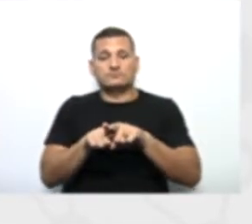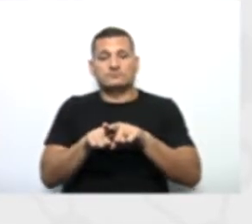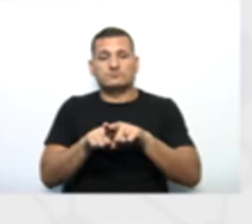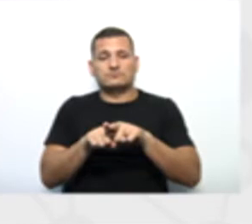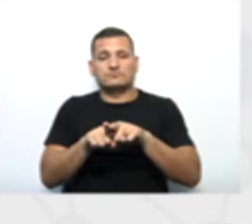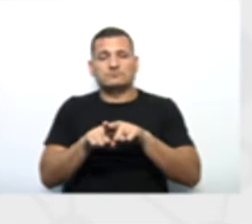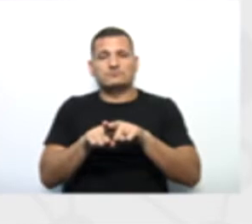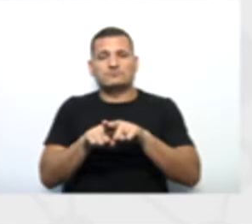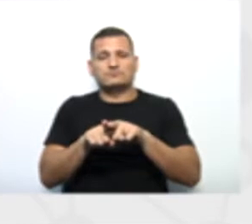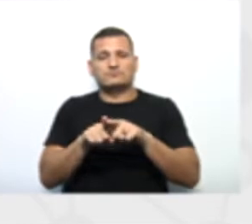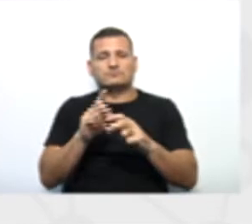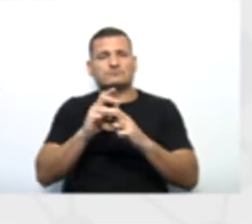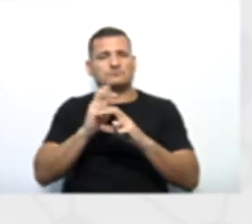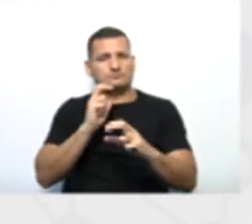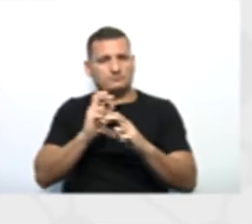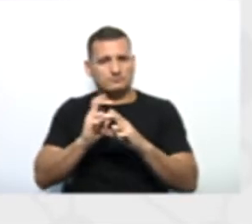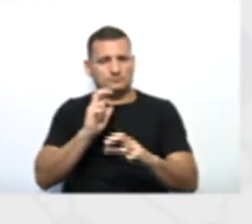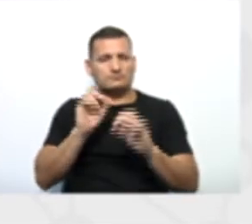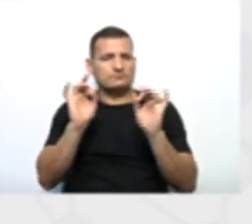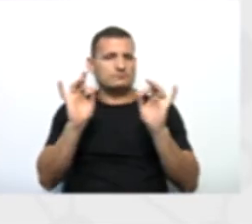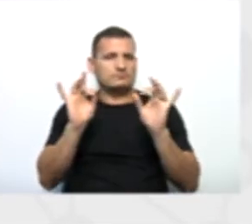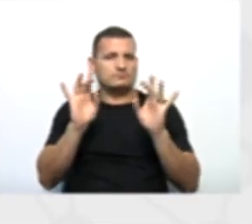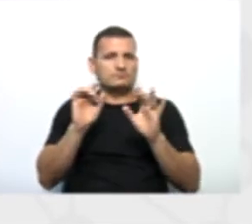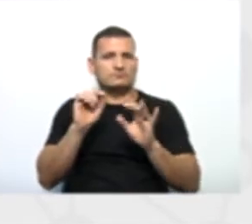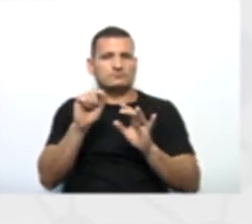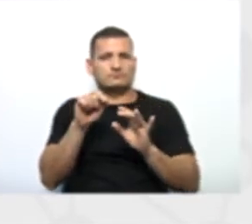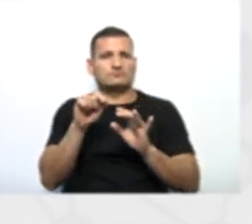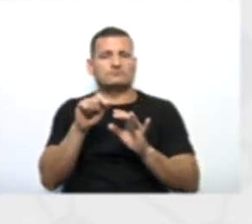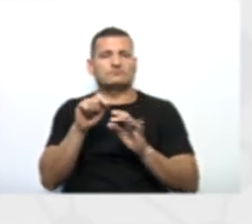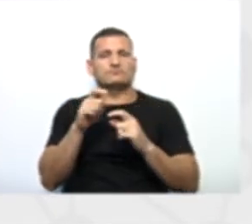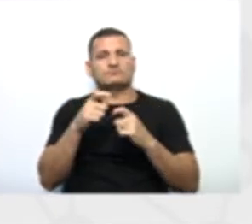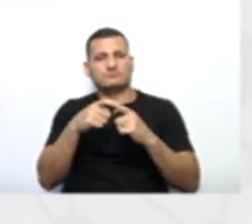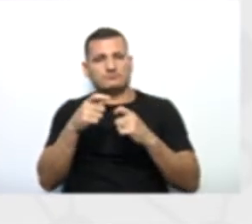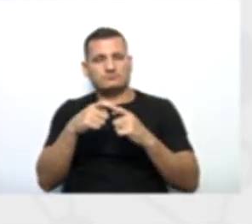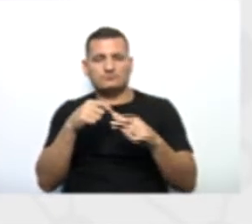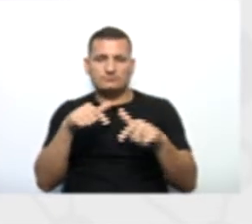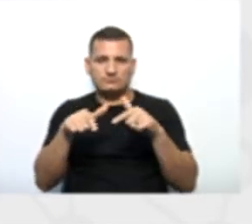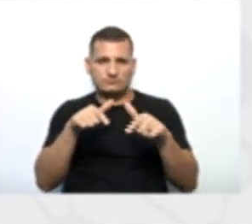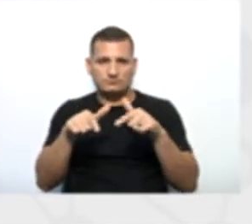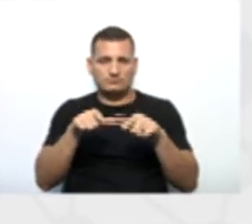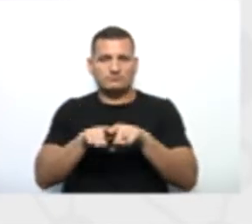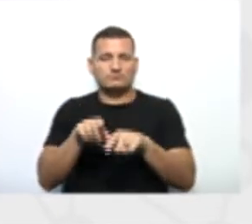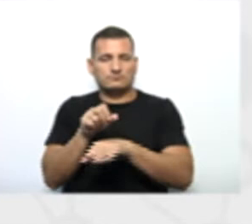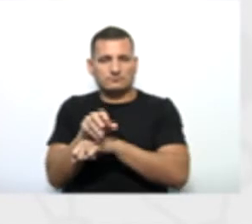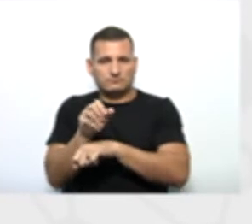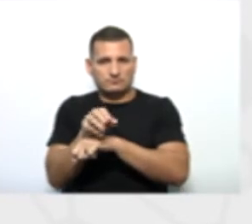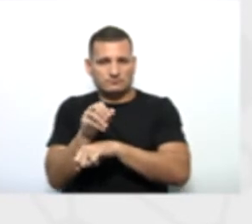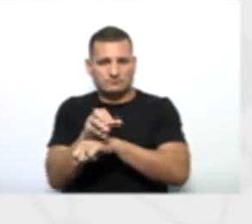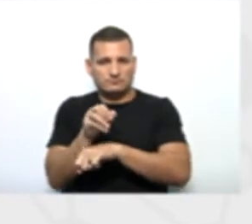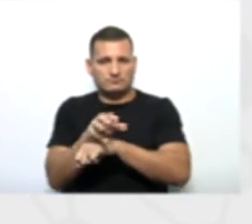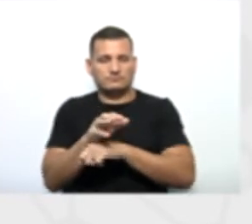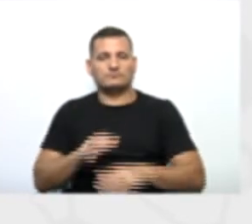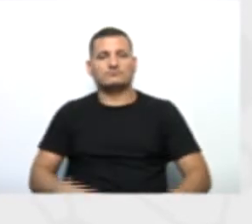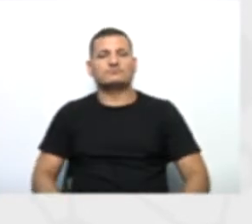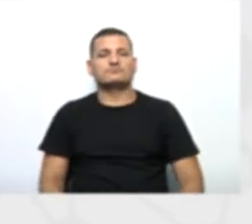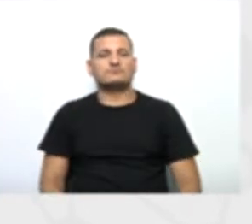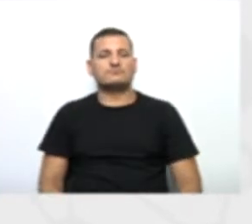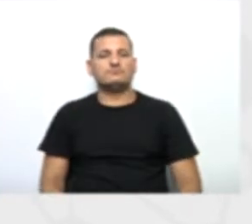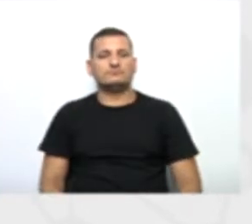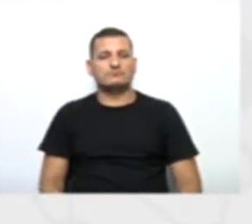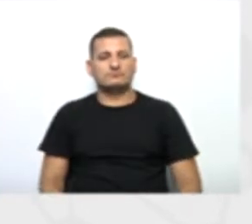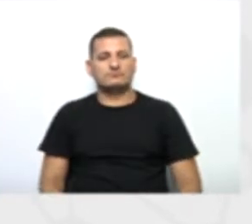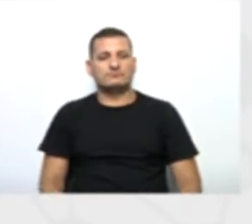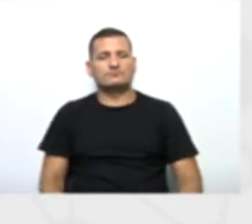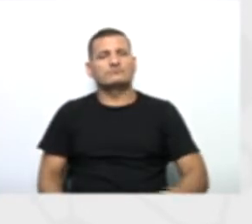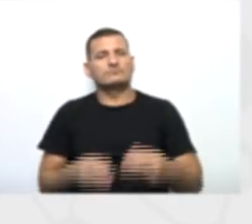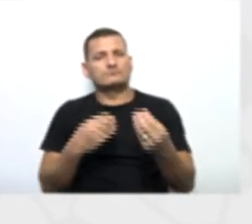em Engenharia e Segurança e Medicina do Trabalho, ok? Bem, como é